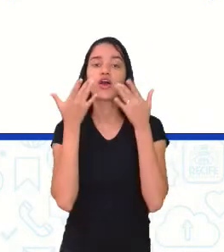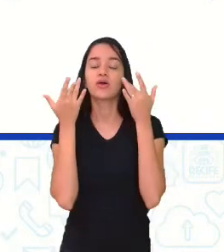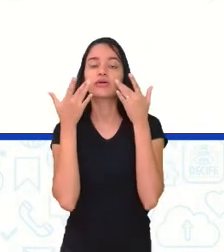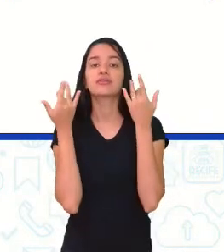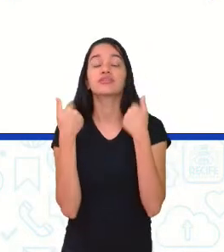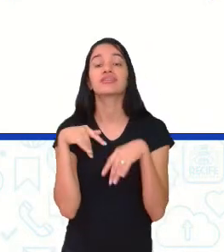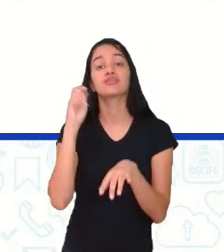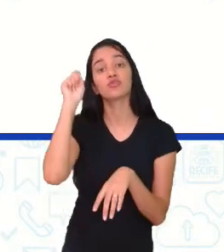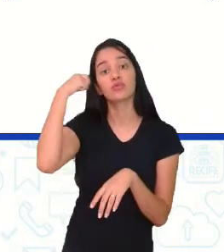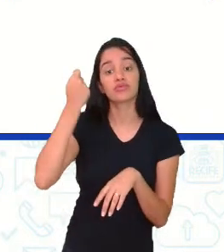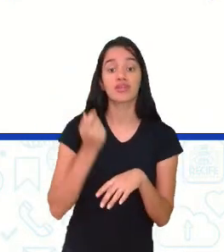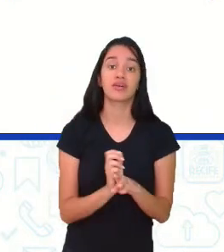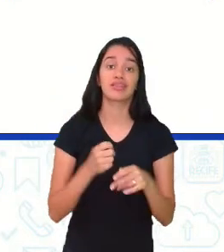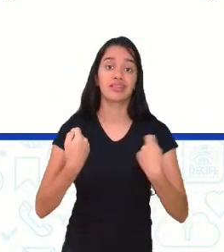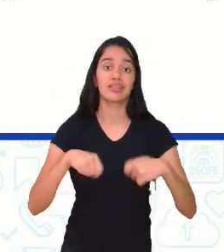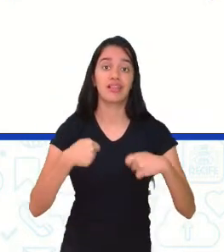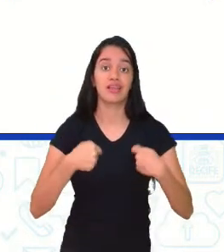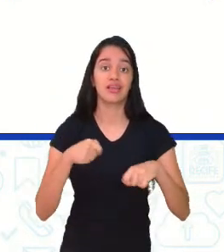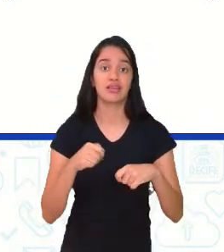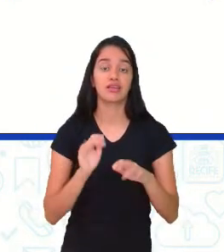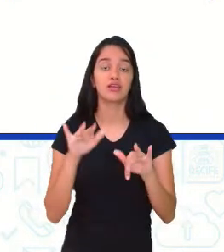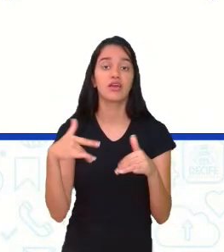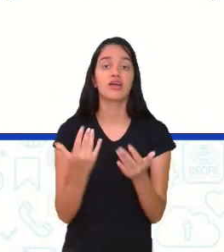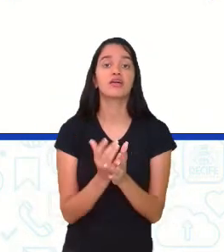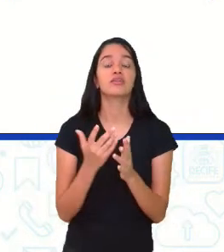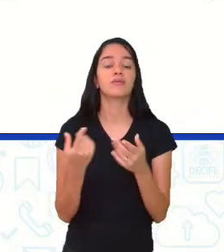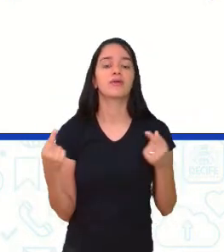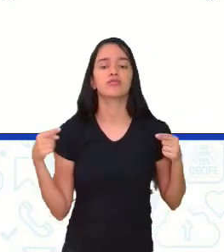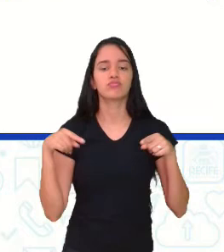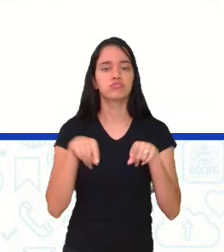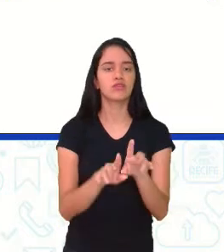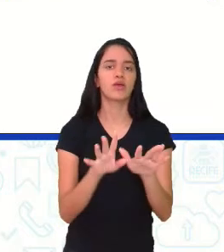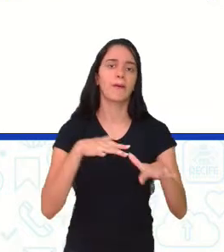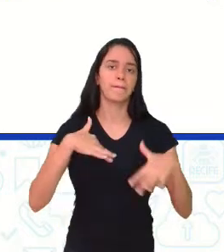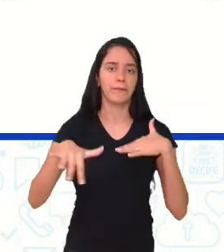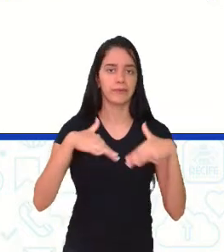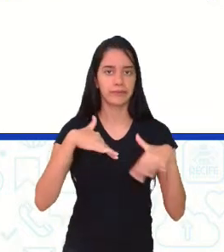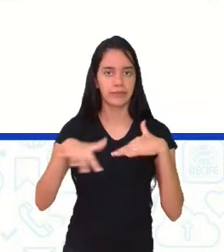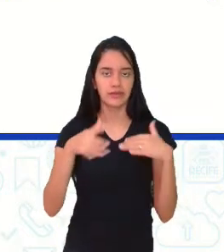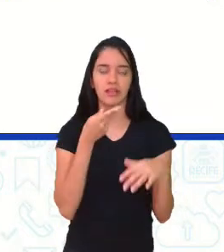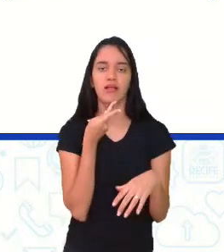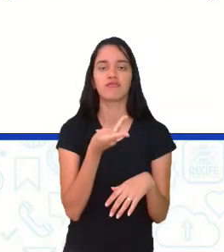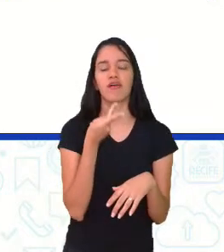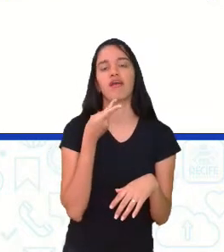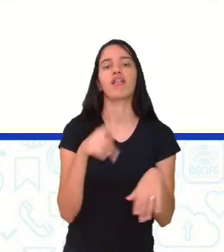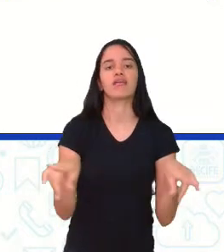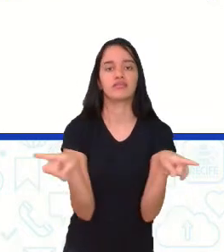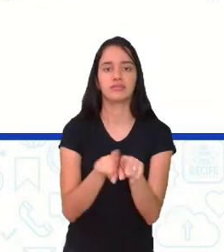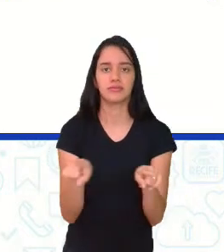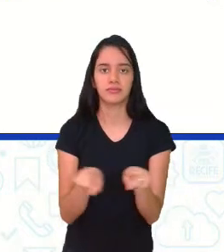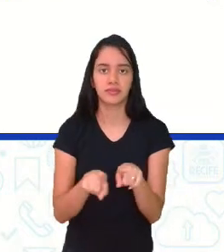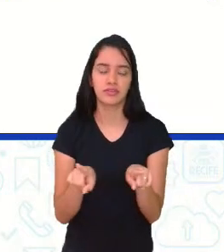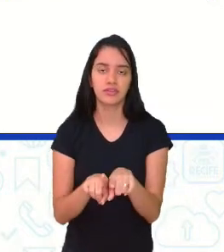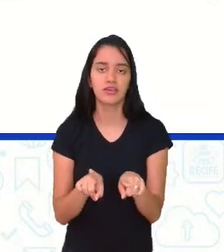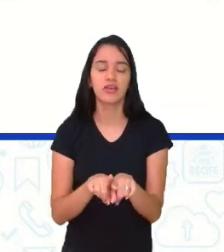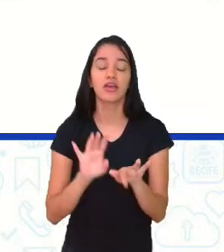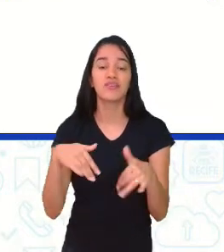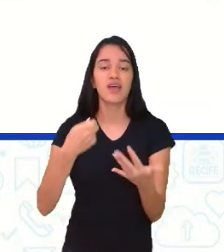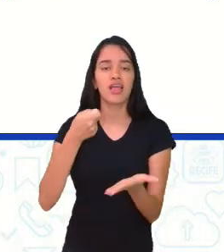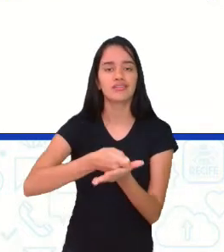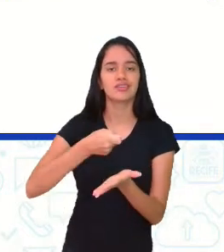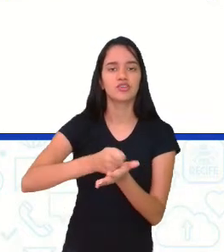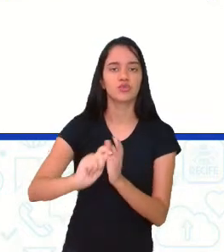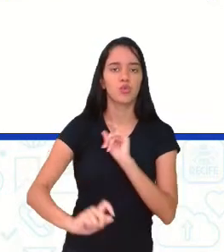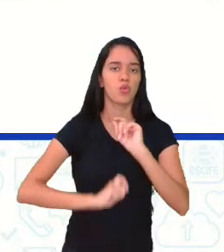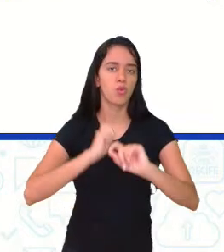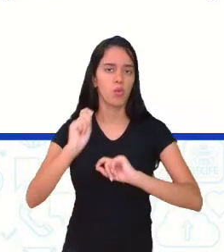que os atores tenham precisão, sincronia em seus movimentos e falas, né? O que vai exigir deles